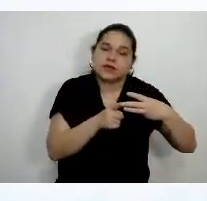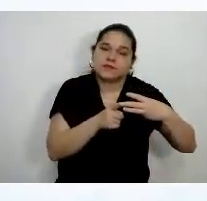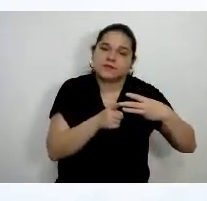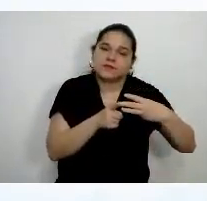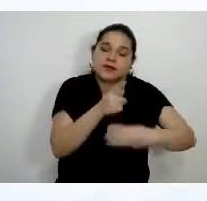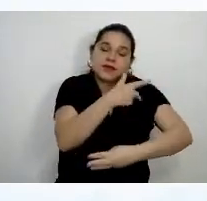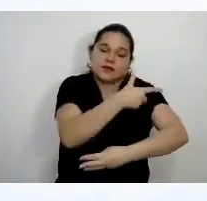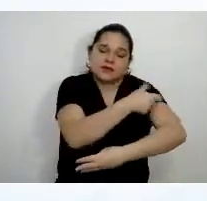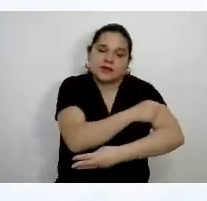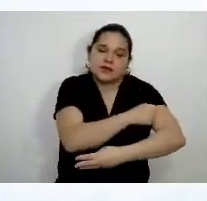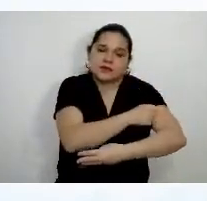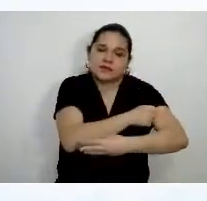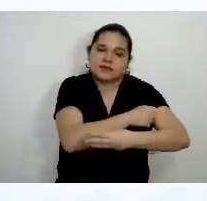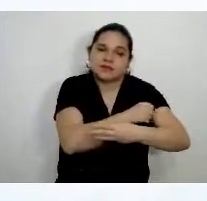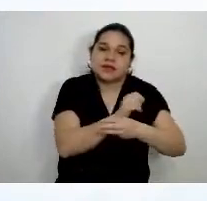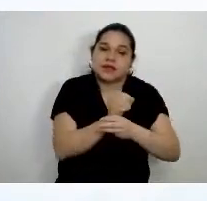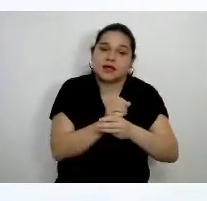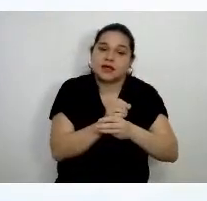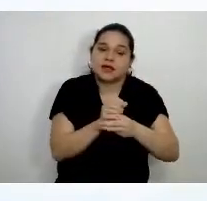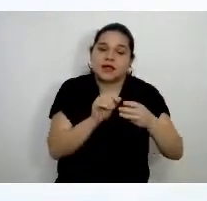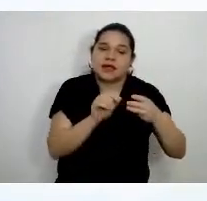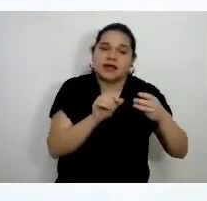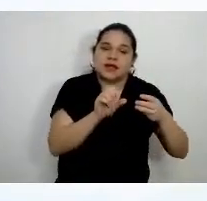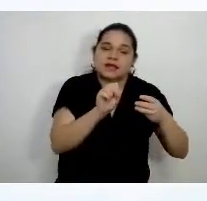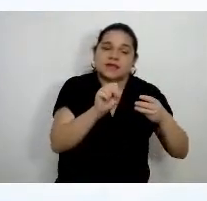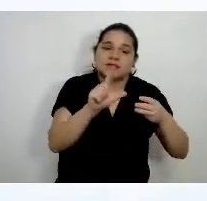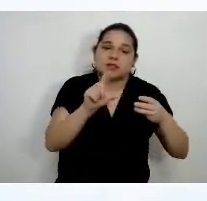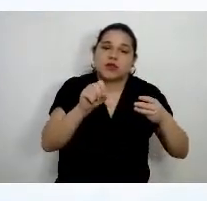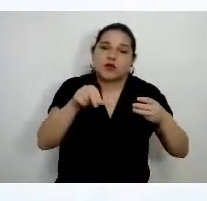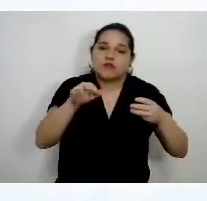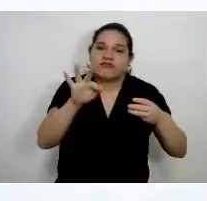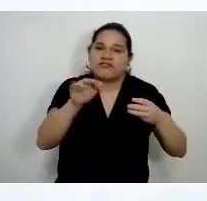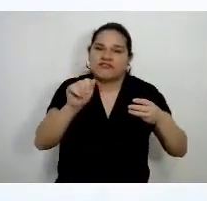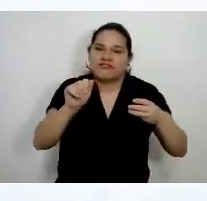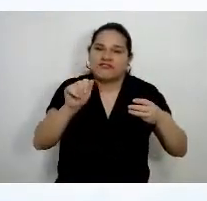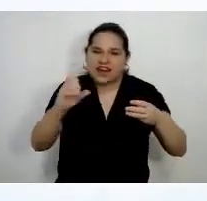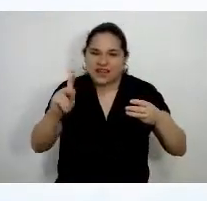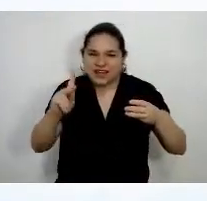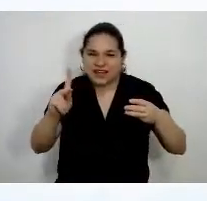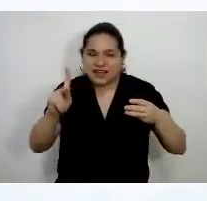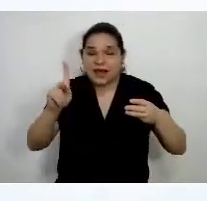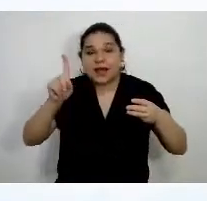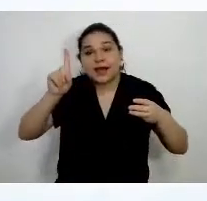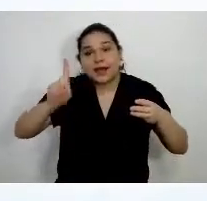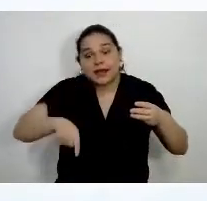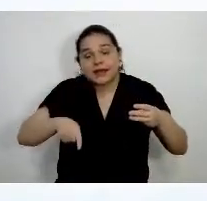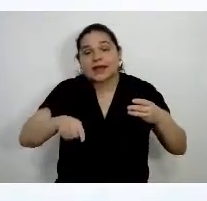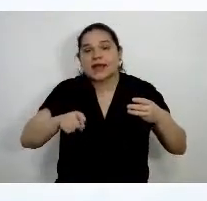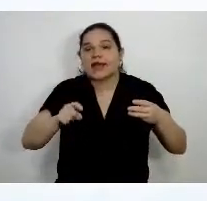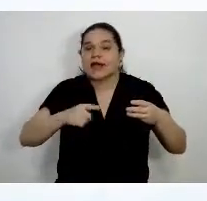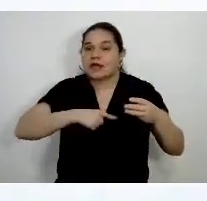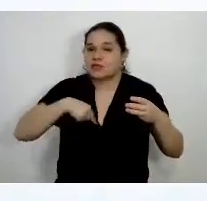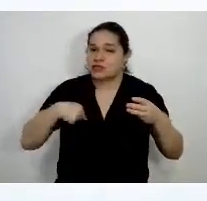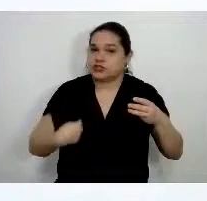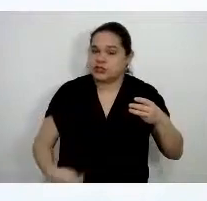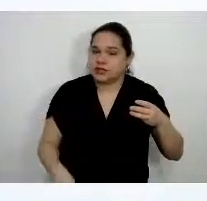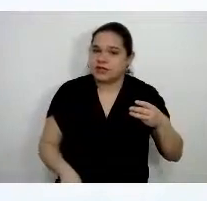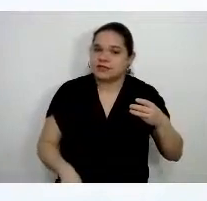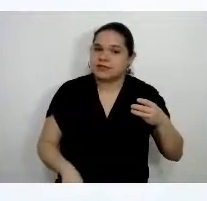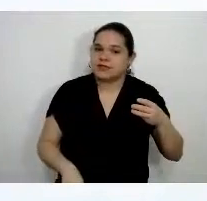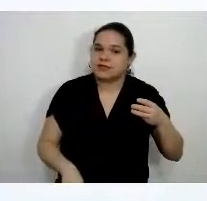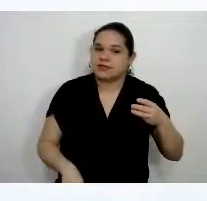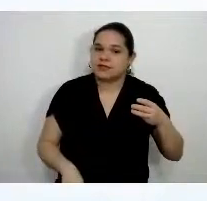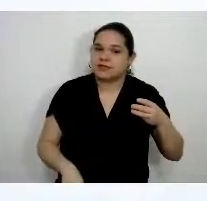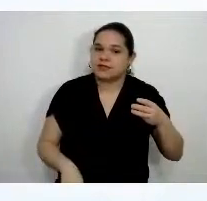a vacina do laboratório Sinovac, que é chinês, e que é o Butantan. E tanto, vai me corrigindo, para